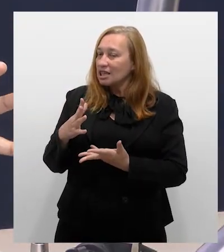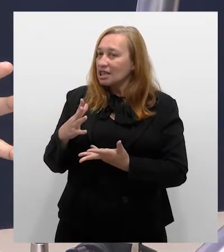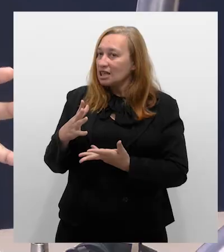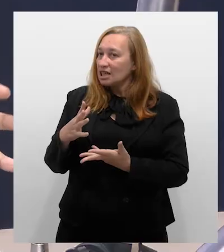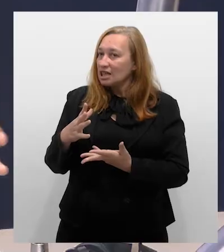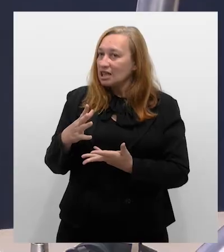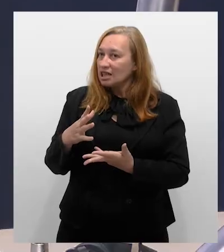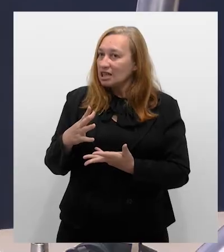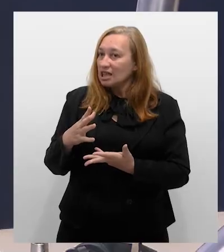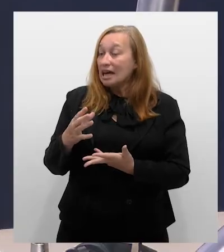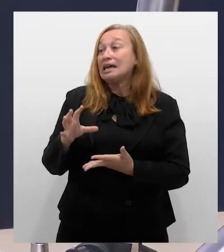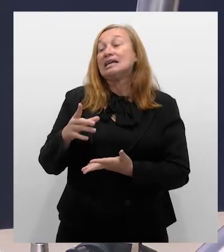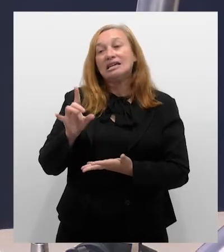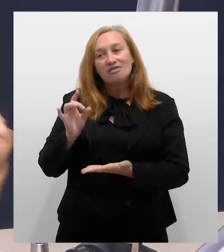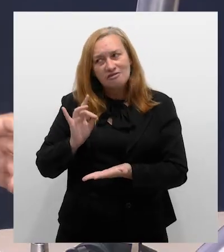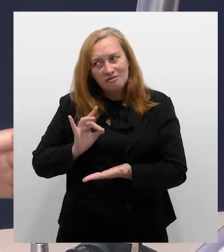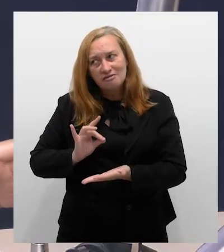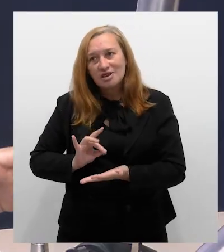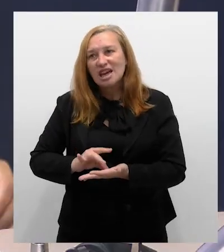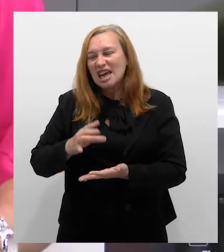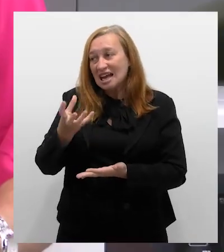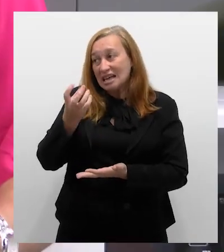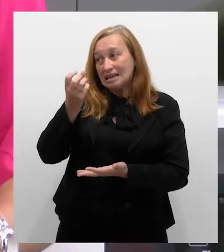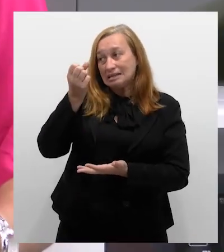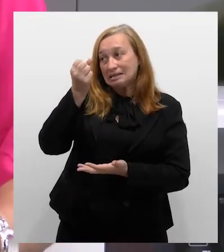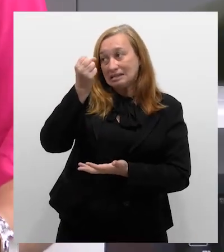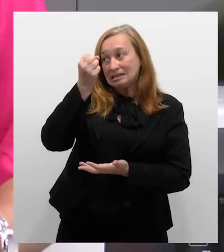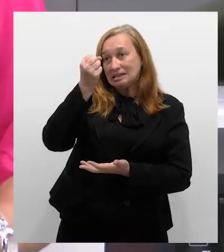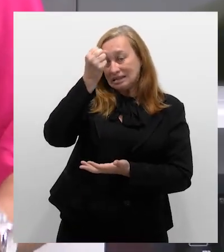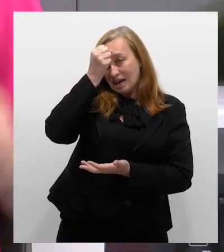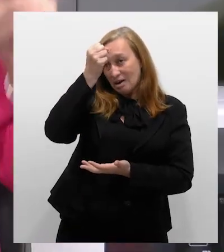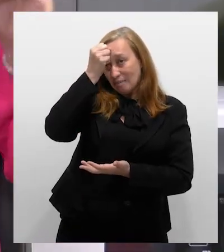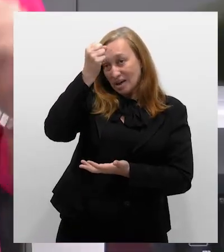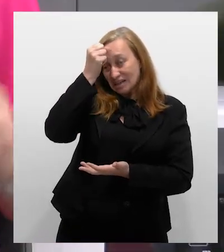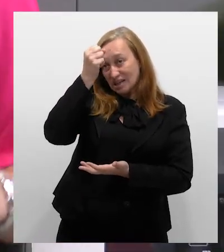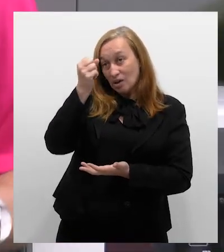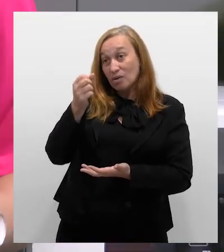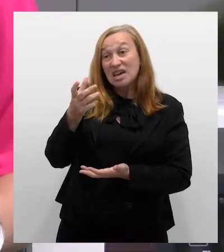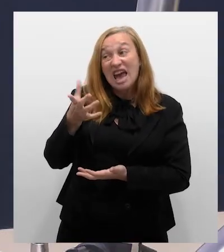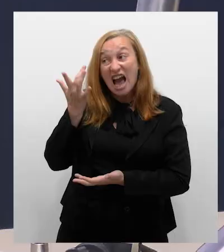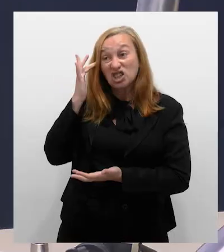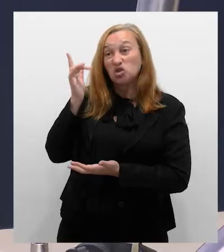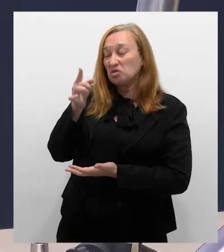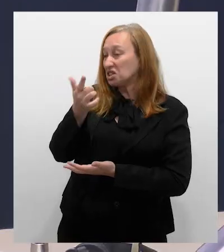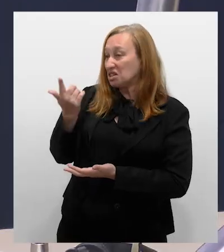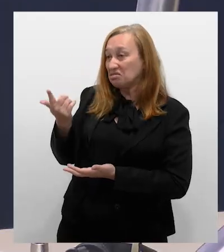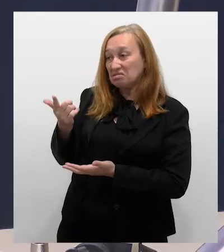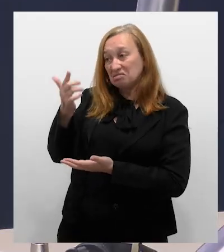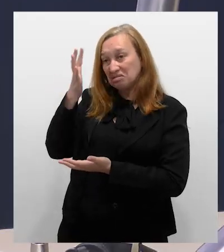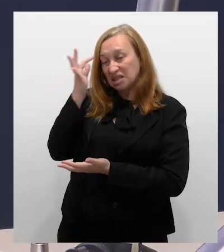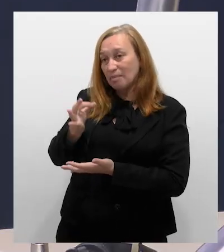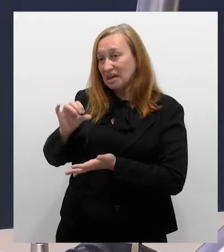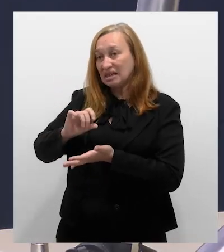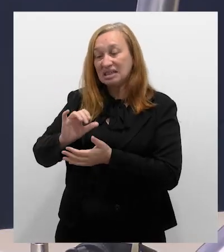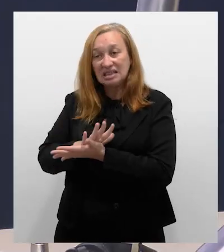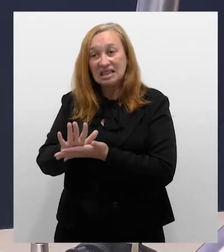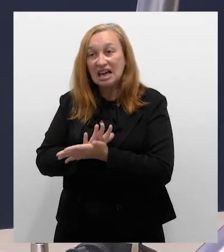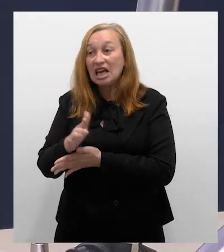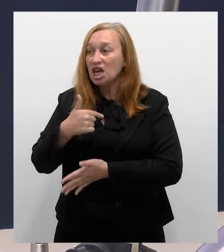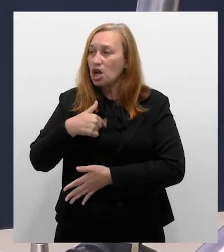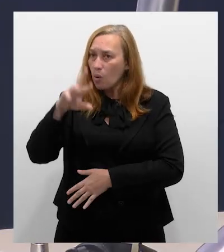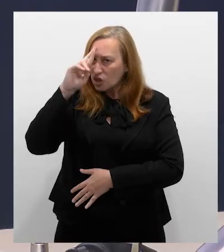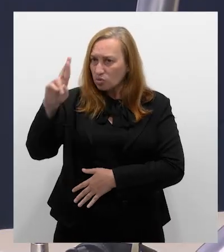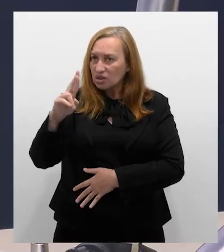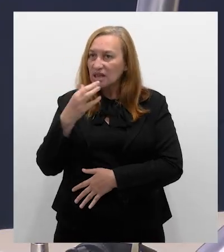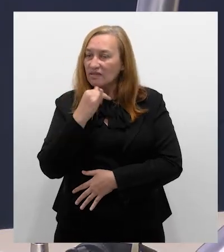ele como, tipo assim, como eu Com tava certeza se arrependeu dos arrependeu. achismos que ele Exatamente. estava utilizando antes com você. E eu tava ali